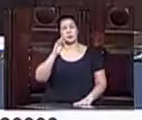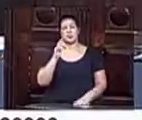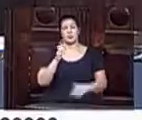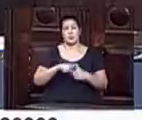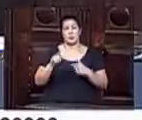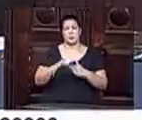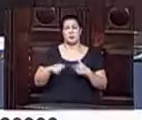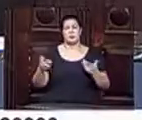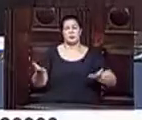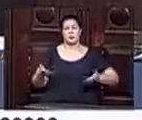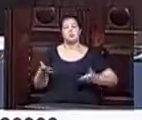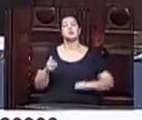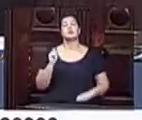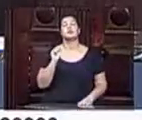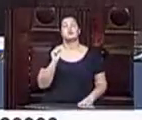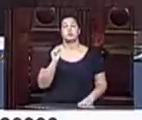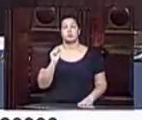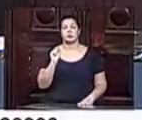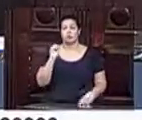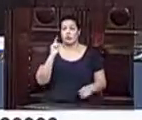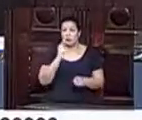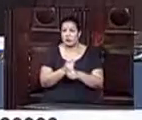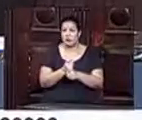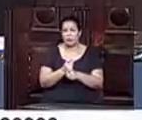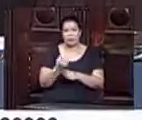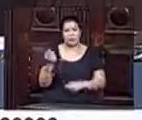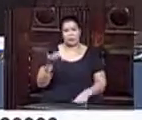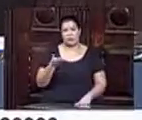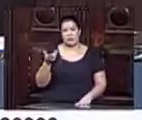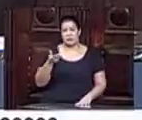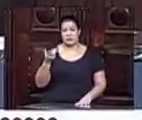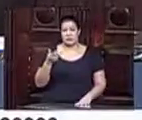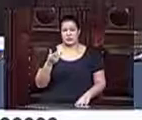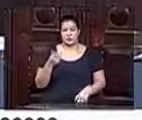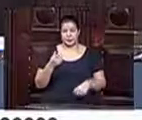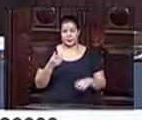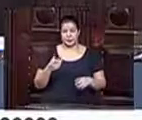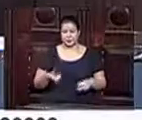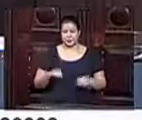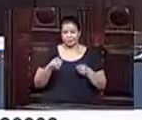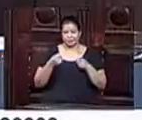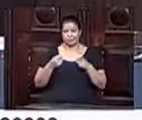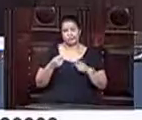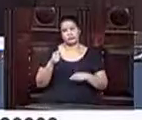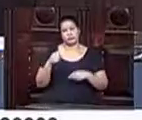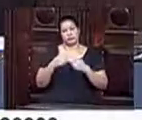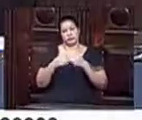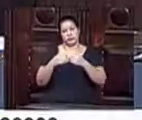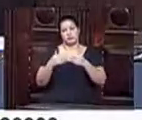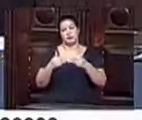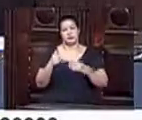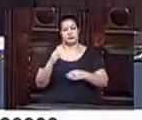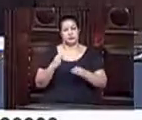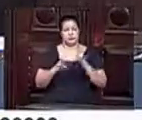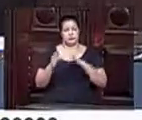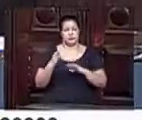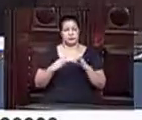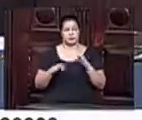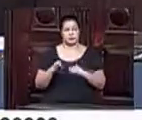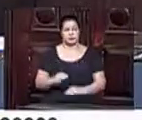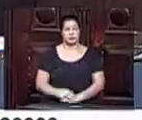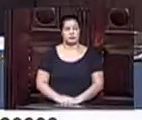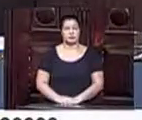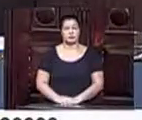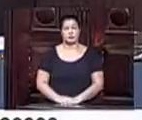temos hoje, identificado na colocação dos estudiosos que lá estavam, e que aqui a gente fica muito